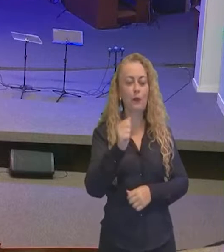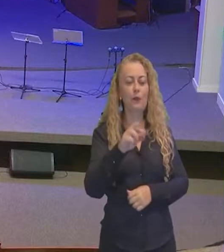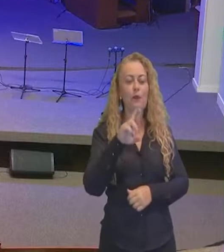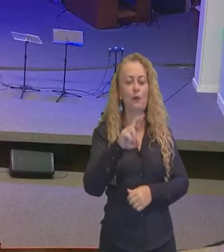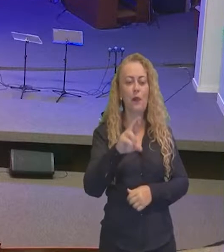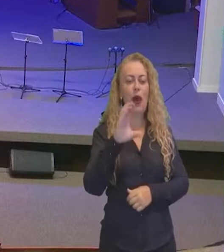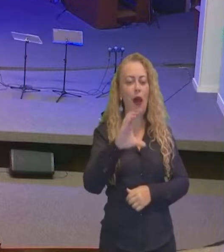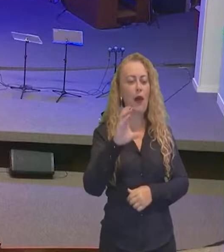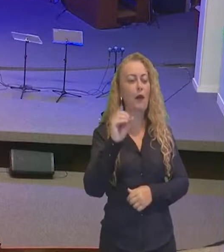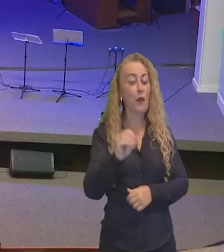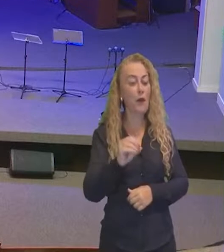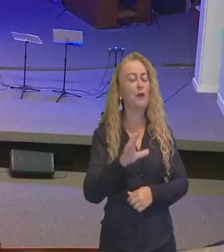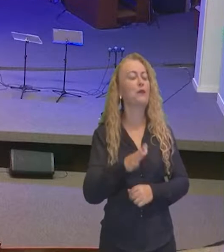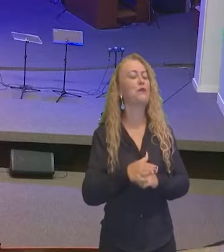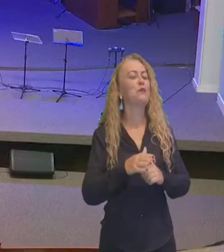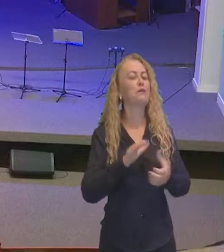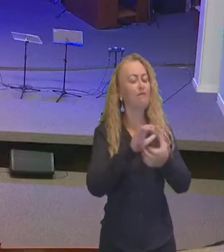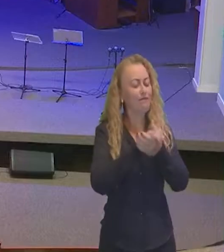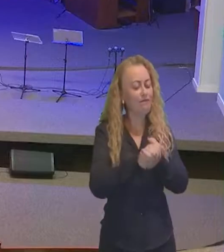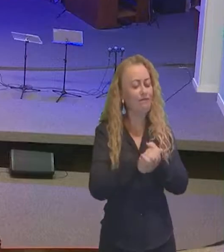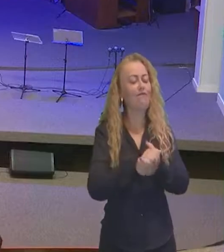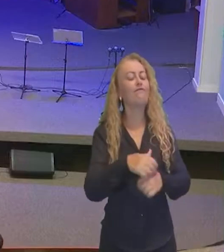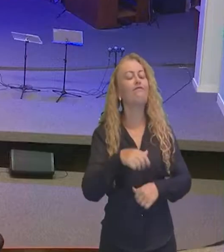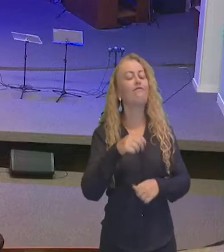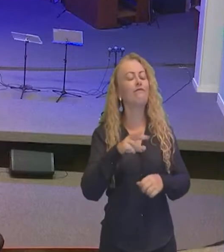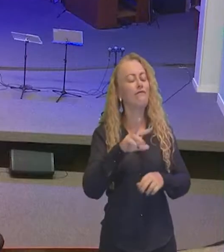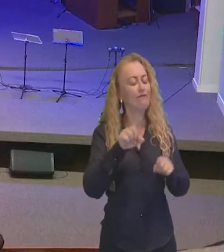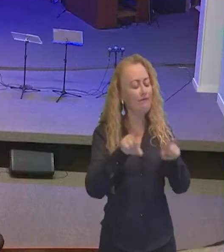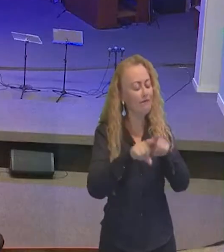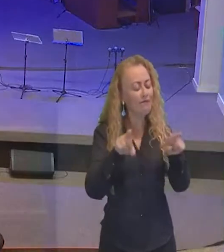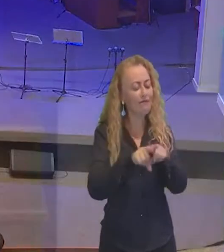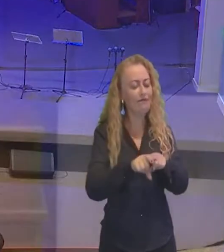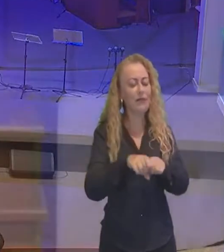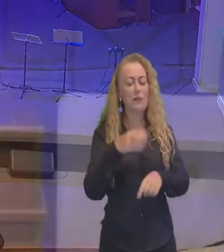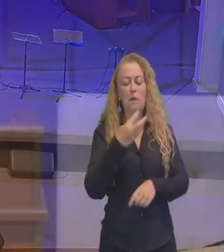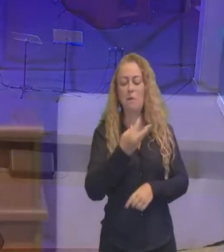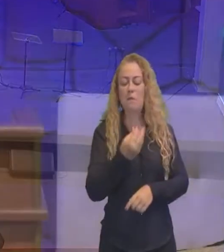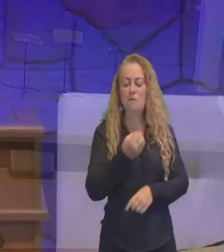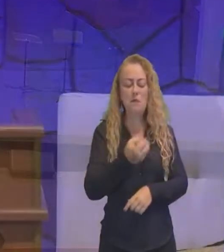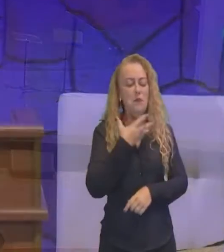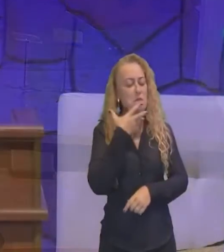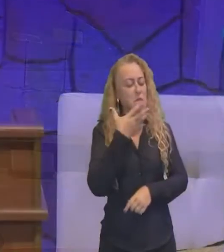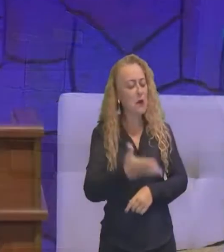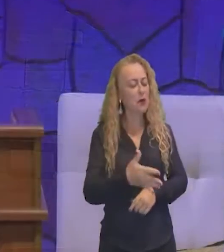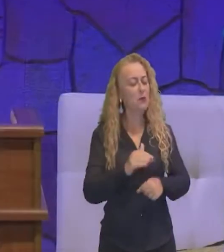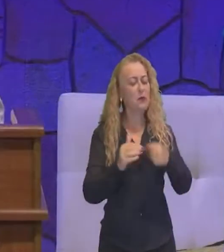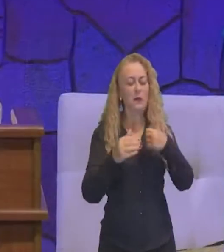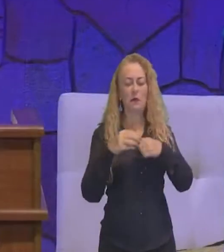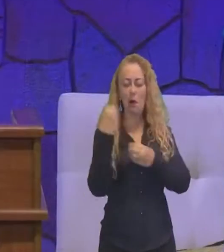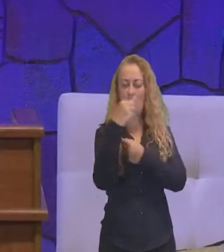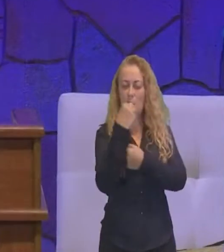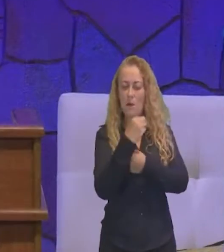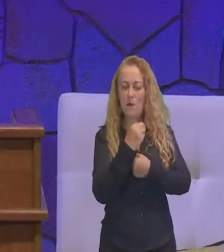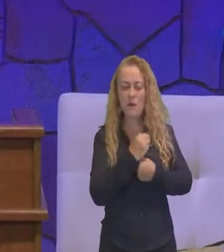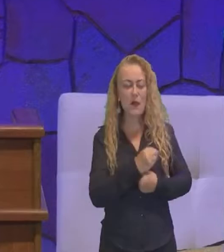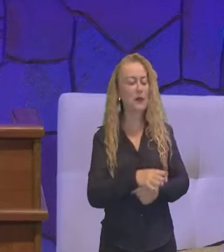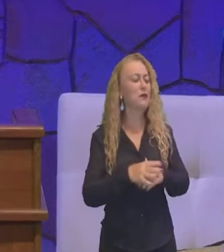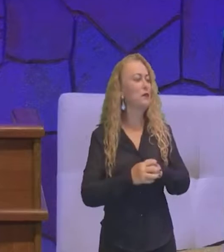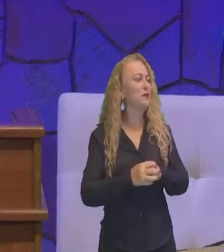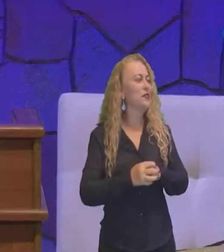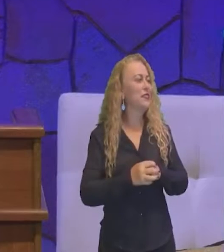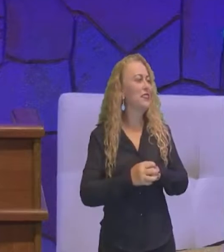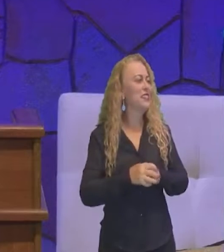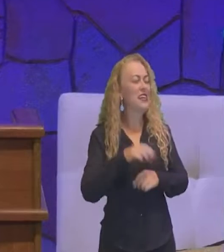Ruth, que bênção, irmãos muito bem recebidos, muito bem tratados. Dizem que só